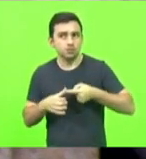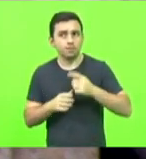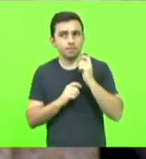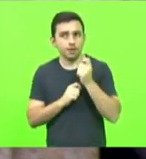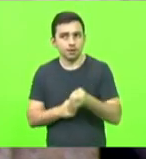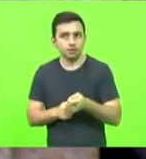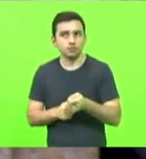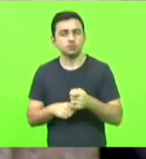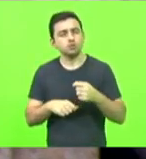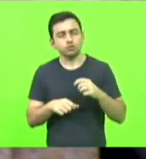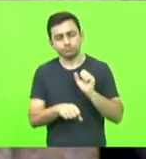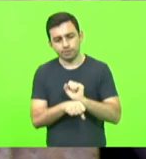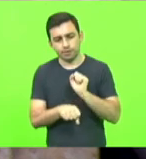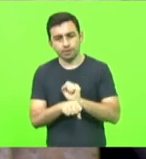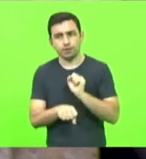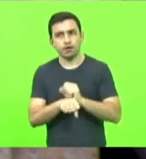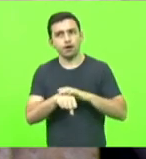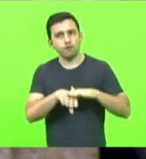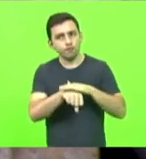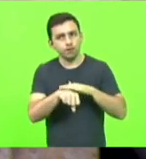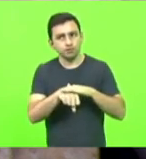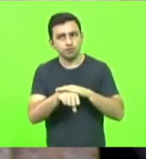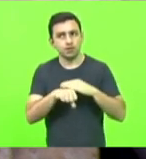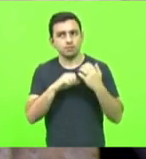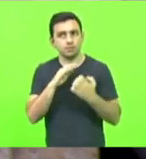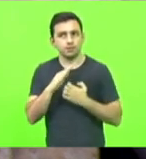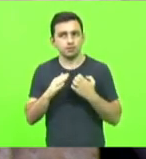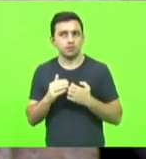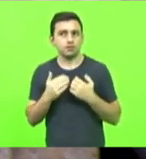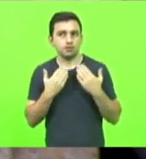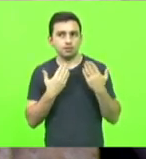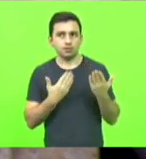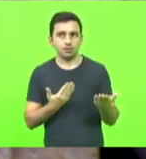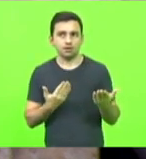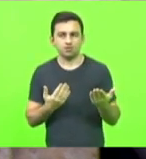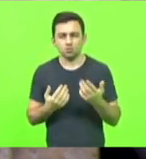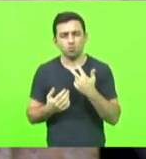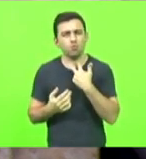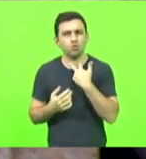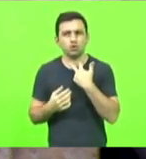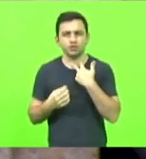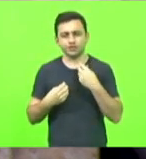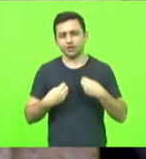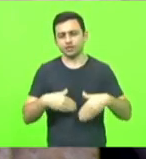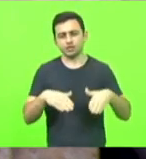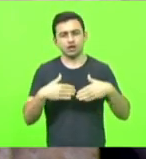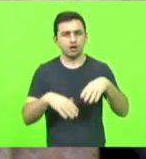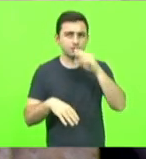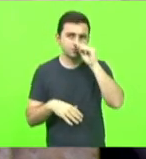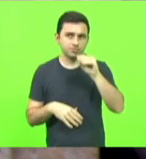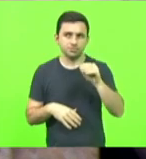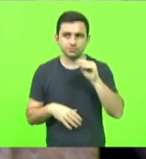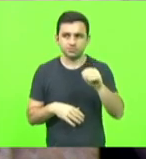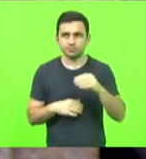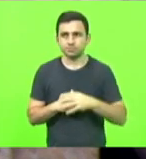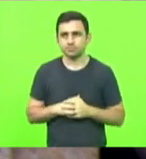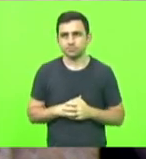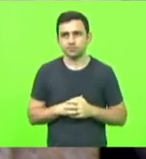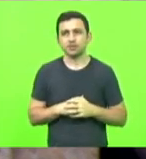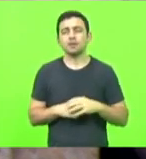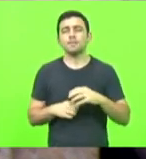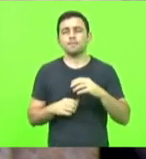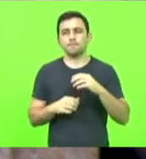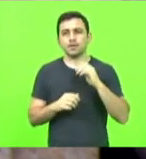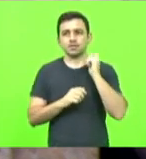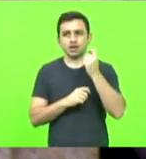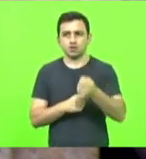uma reunião, estabelecermos um diálogo e chegar a um consenso para não deixar como está, afinal, são pescadores que estão ali há décadas